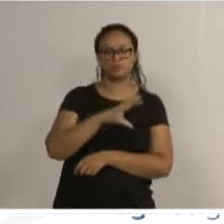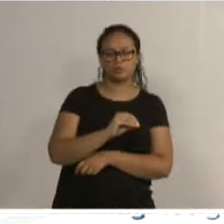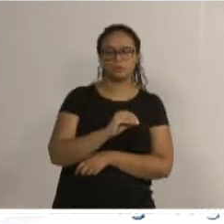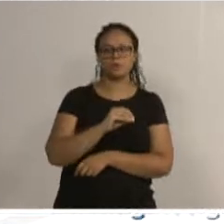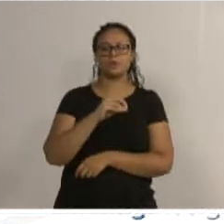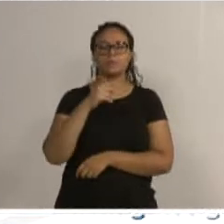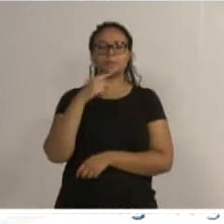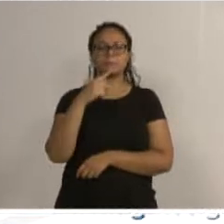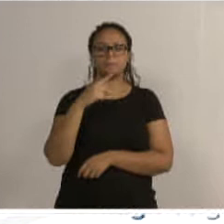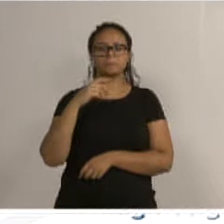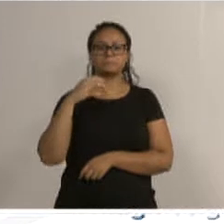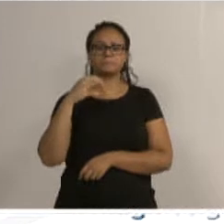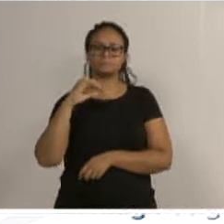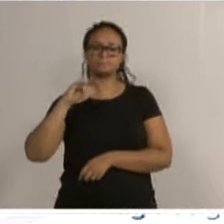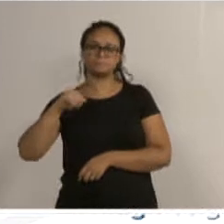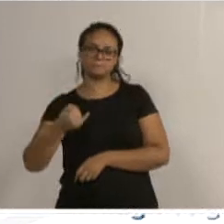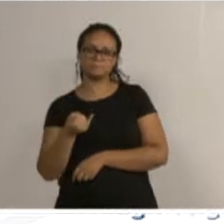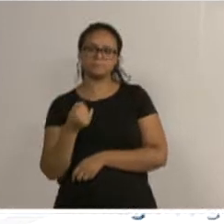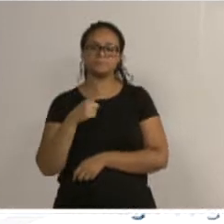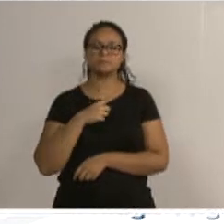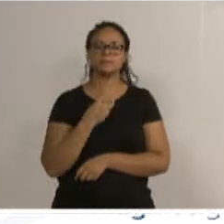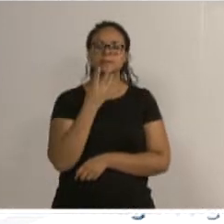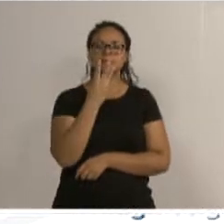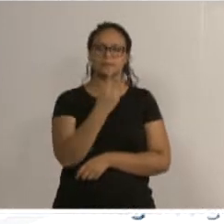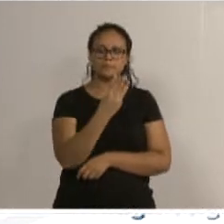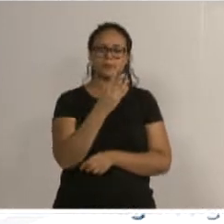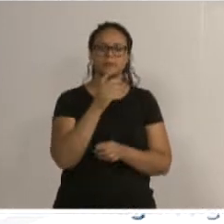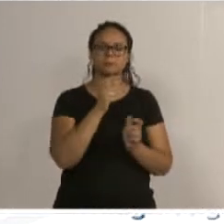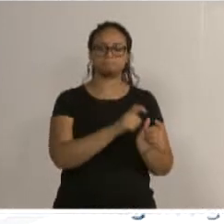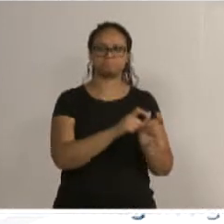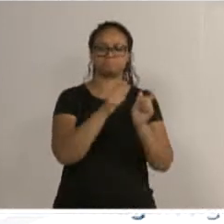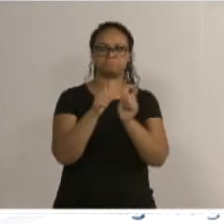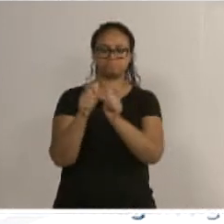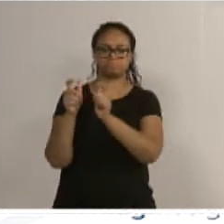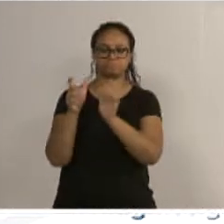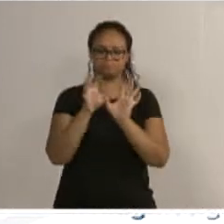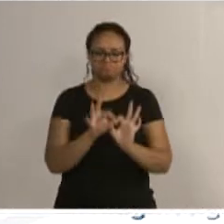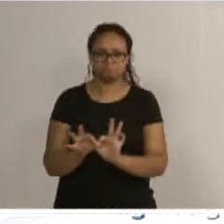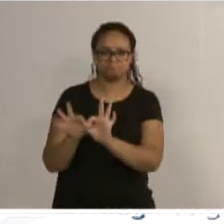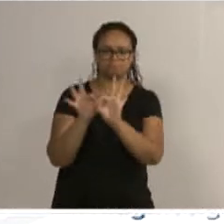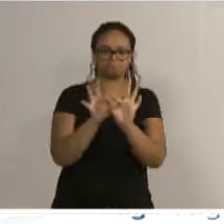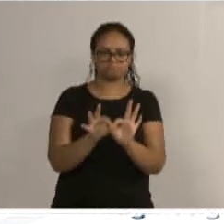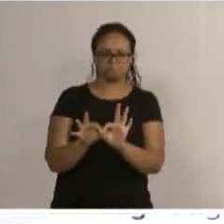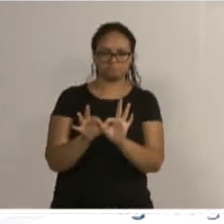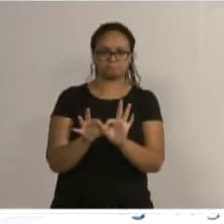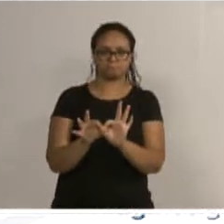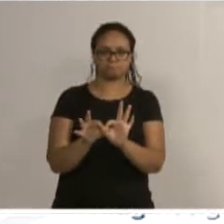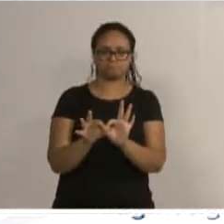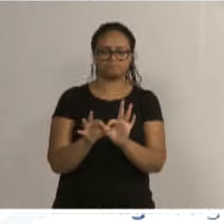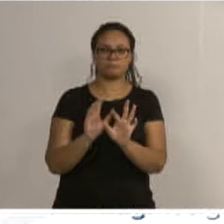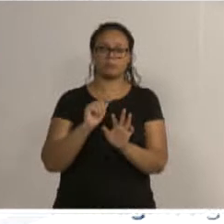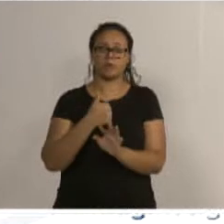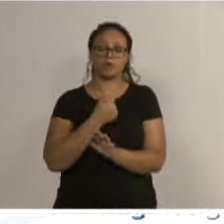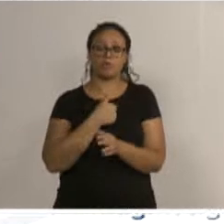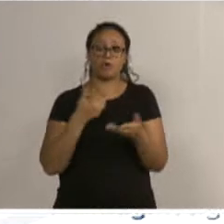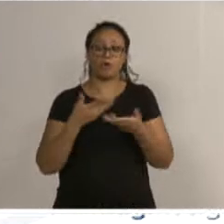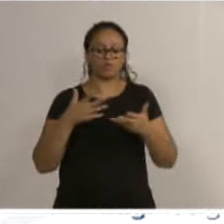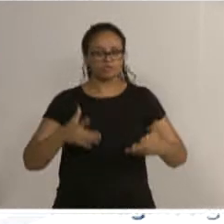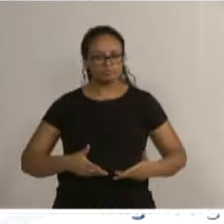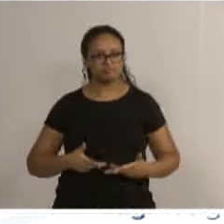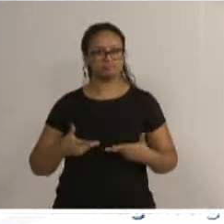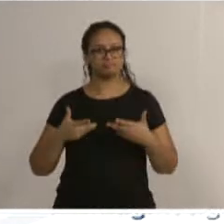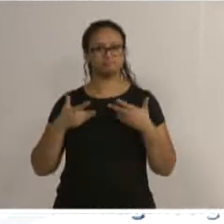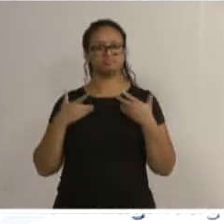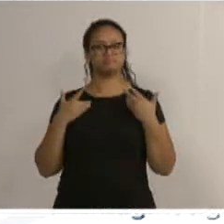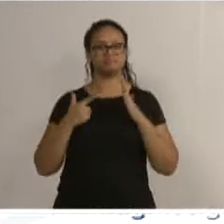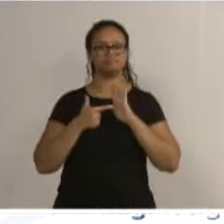Vale do Piracicaba. E hoje, nós podemos dizer com todo orgulho que nós somos exemplo